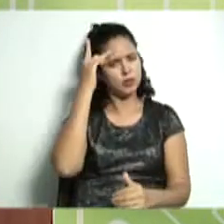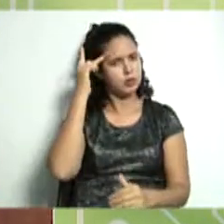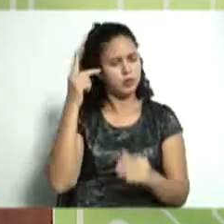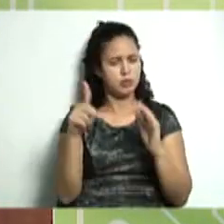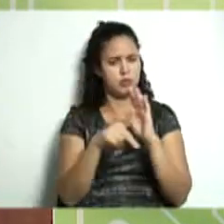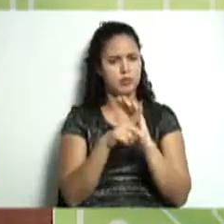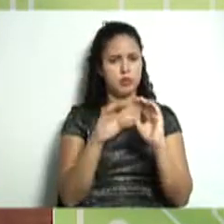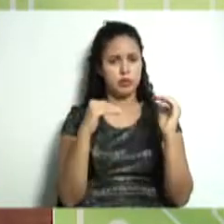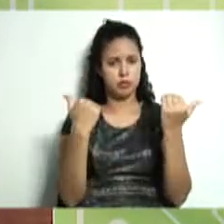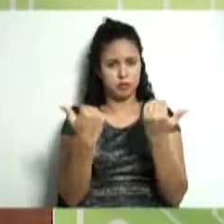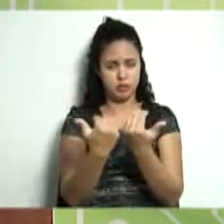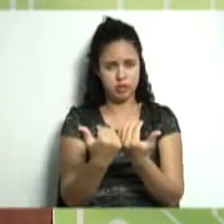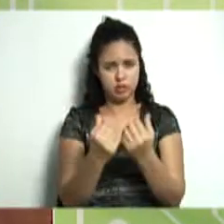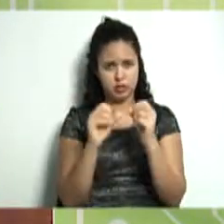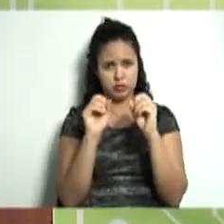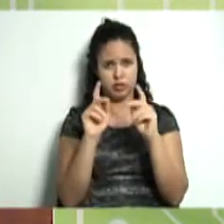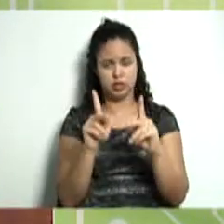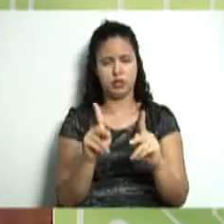comunidade, ok?